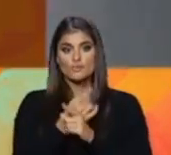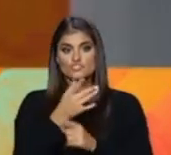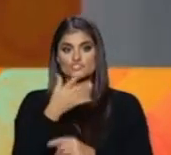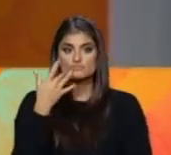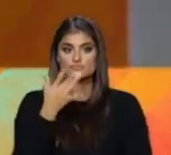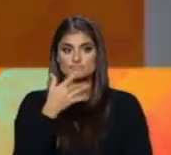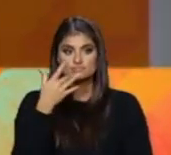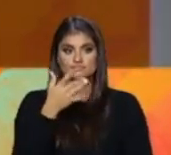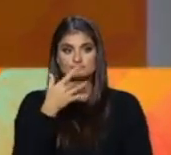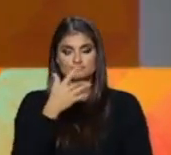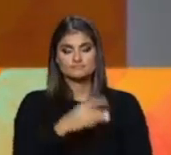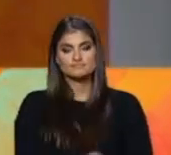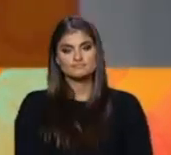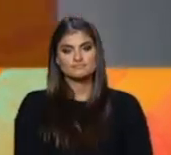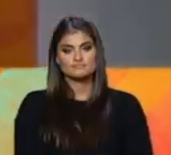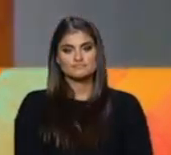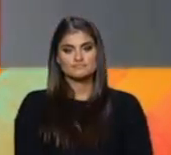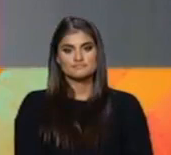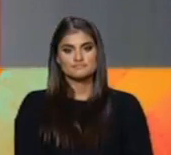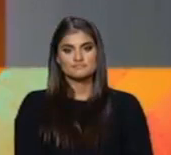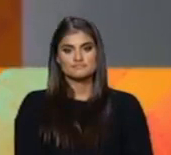toa.